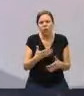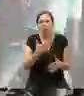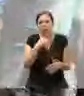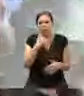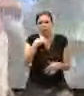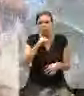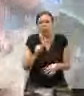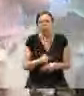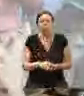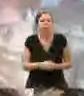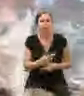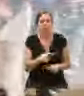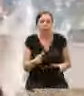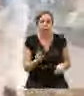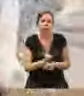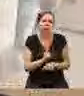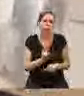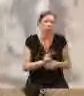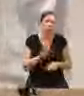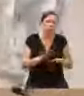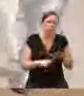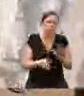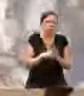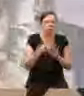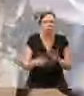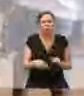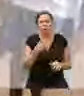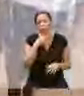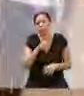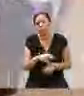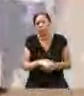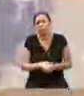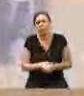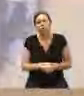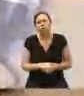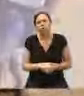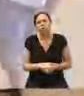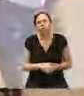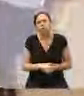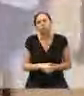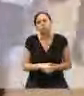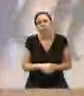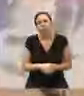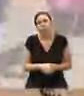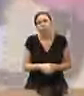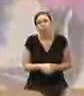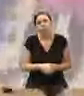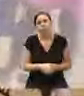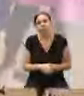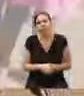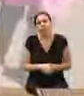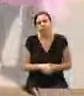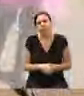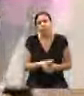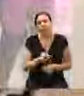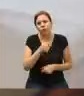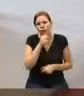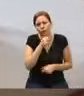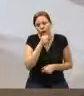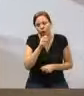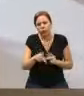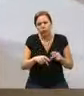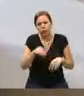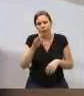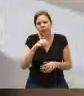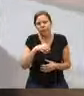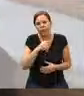e que são cuidados às vezes pelos próprios irmãos, e que daí as avós, os mais